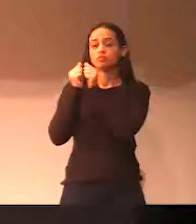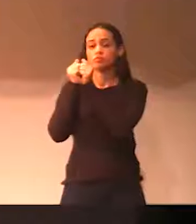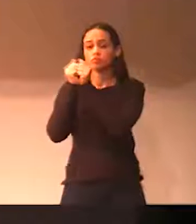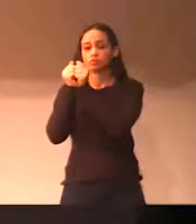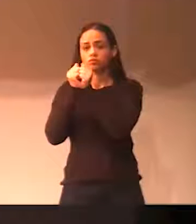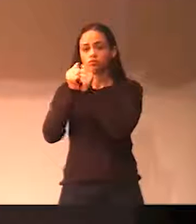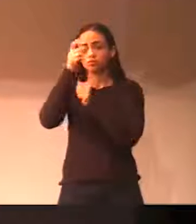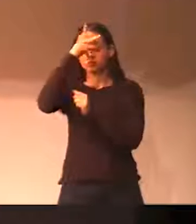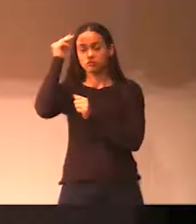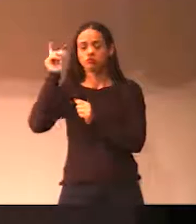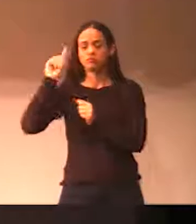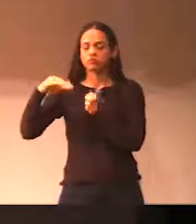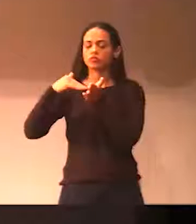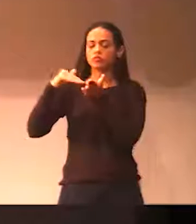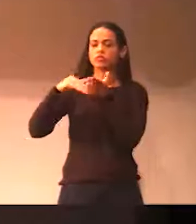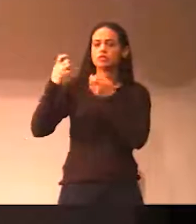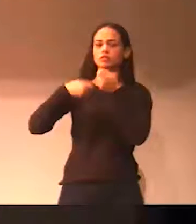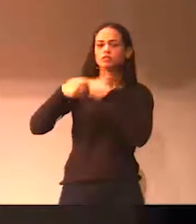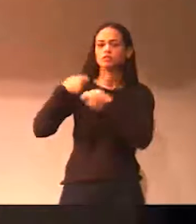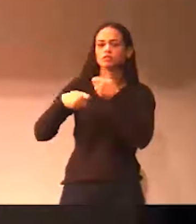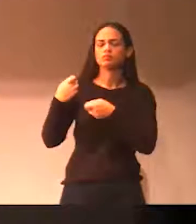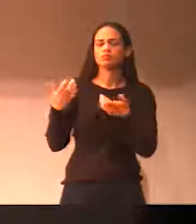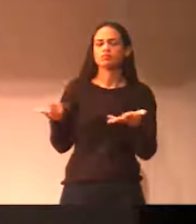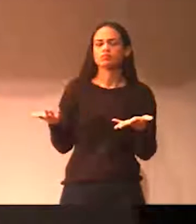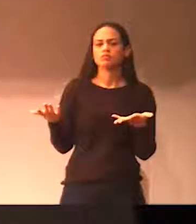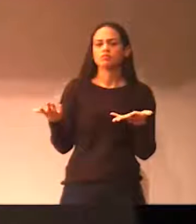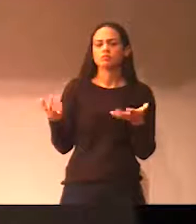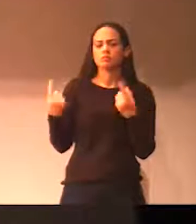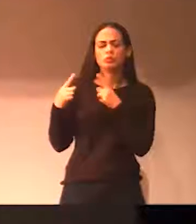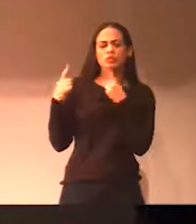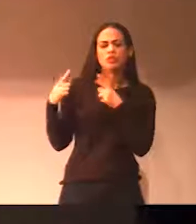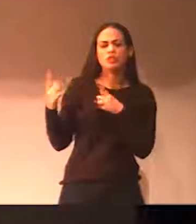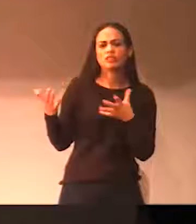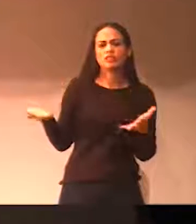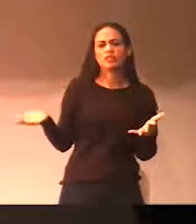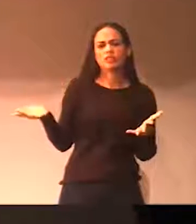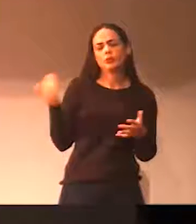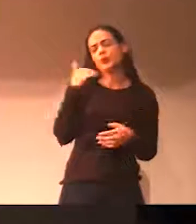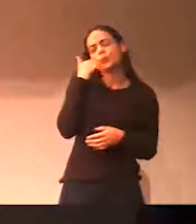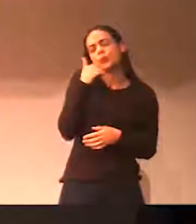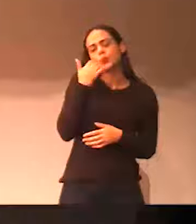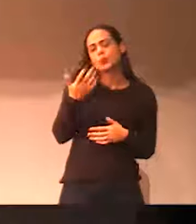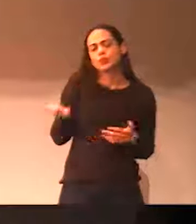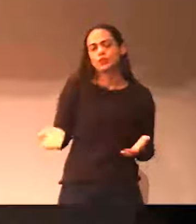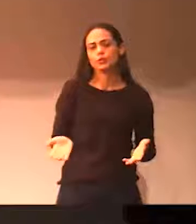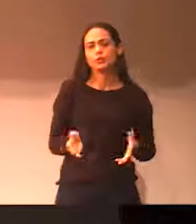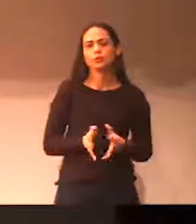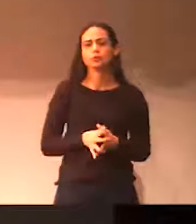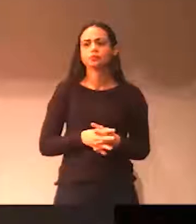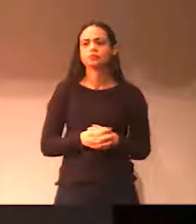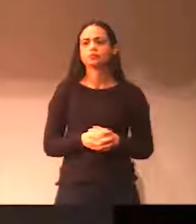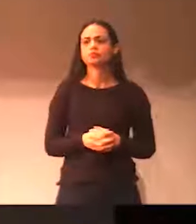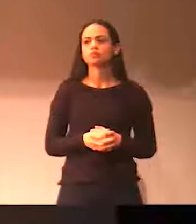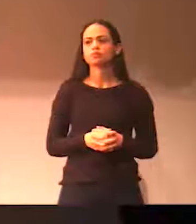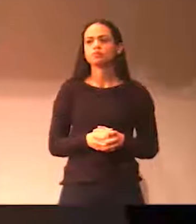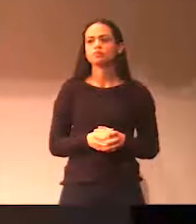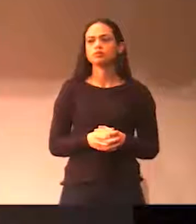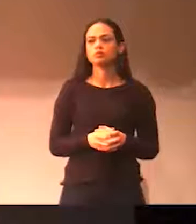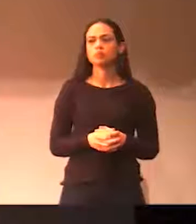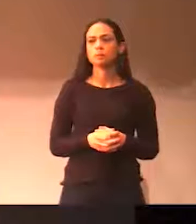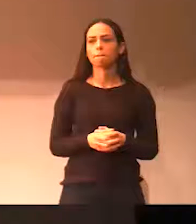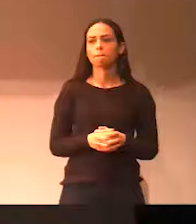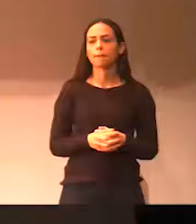Essa questão de demonstração de força, para mim, também foi um tiro que saiu pela culatra, né, Adriano? Enfim, você